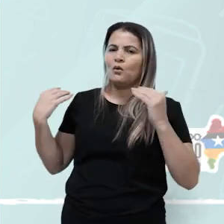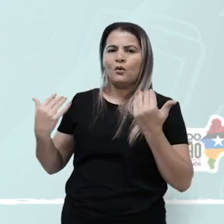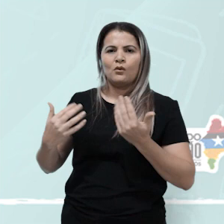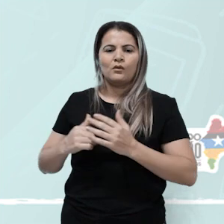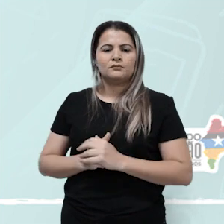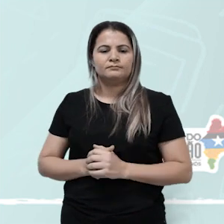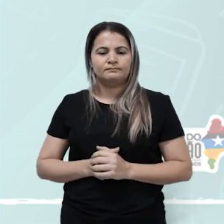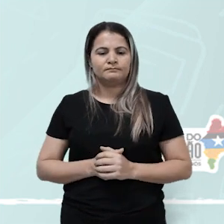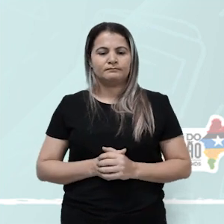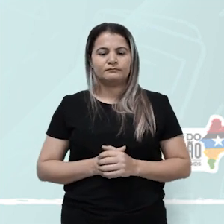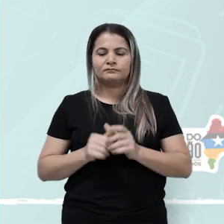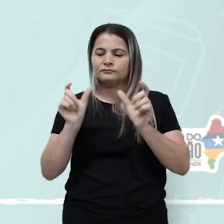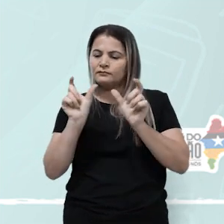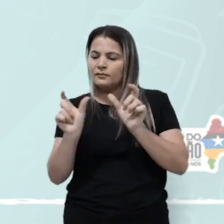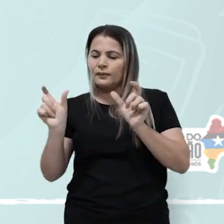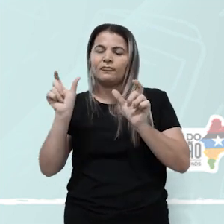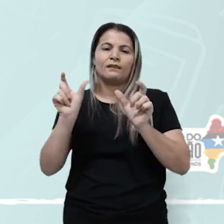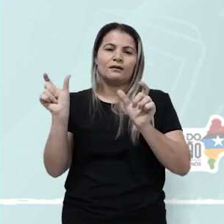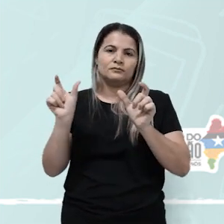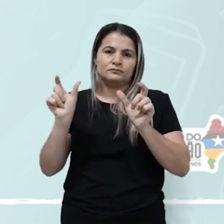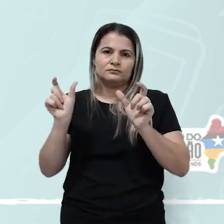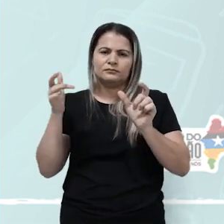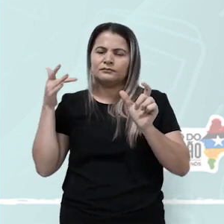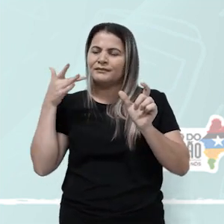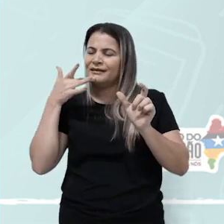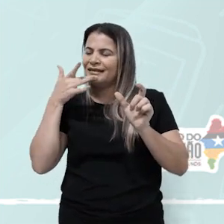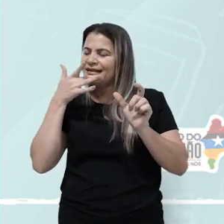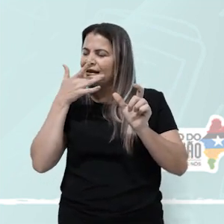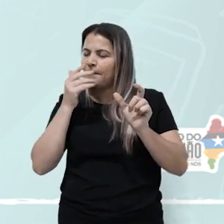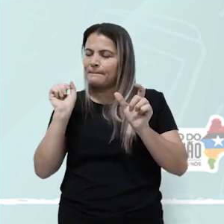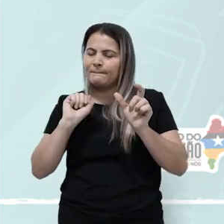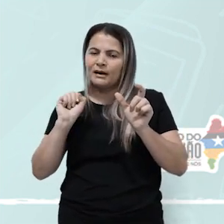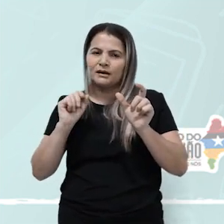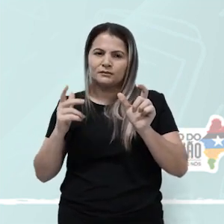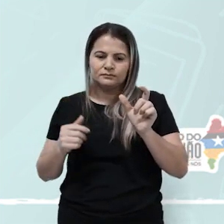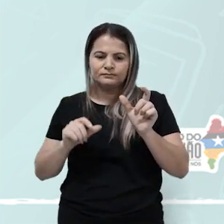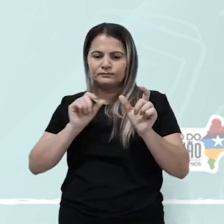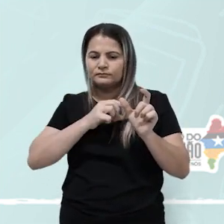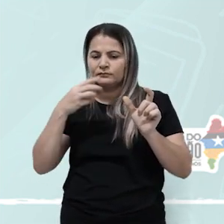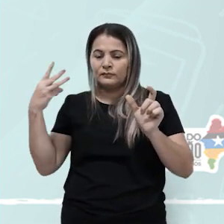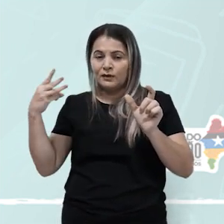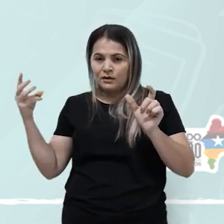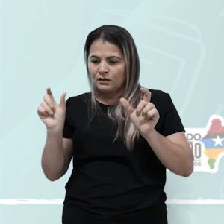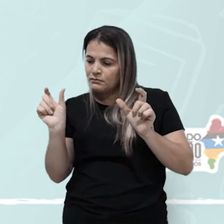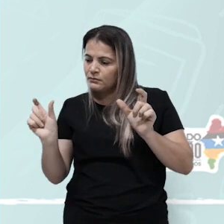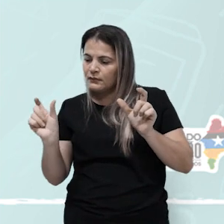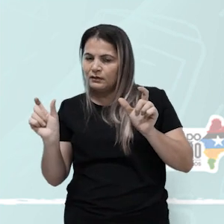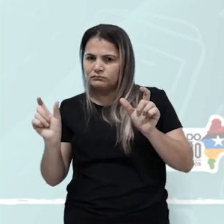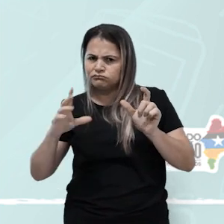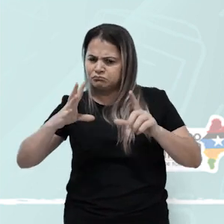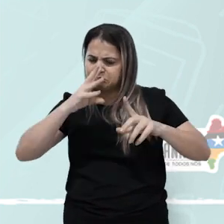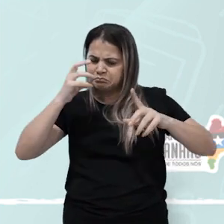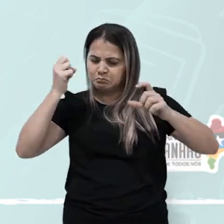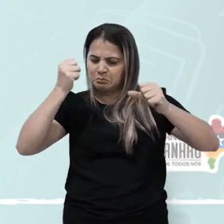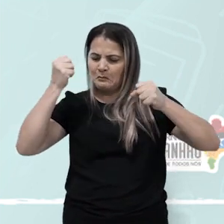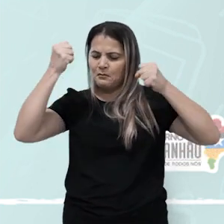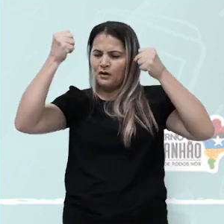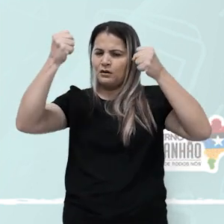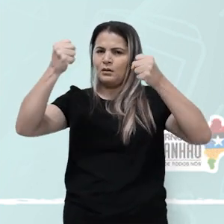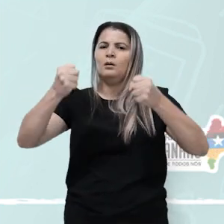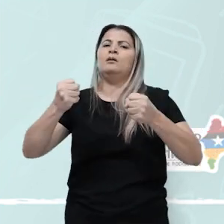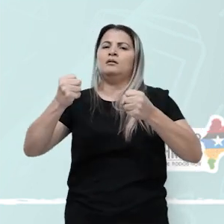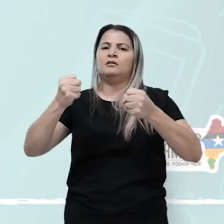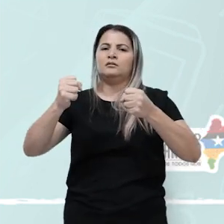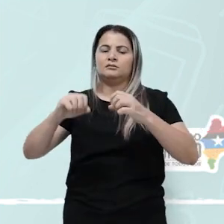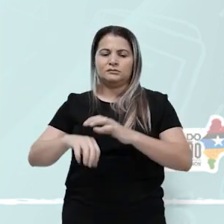bonita. Tasteful, cheio de sabor, é o saboroso. Powerful, cheio de poder,